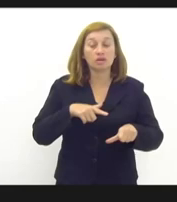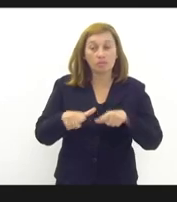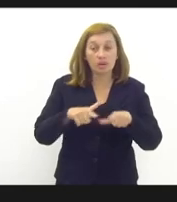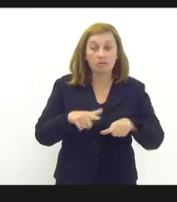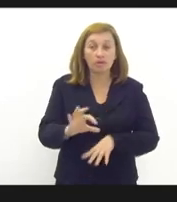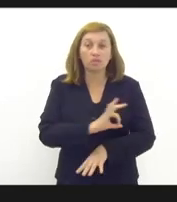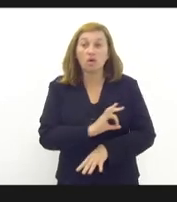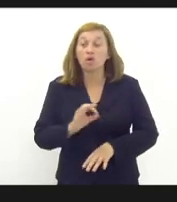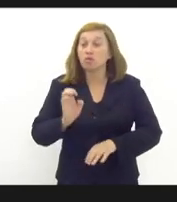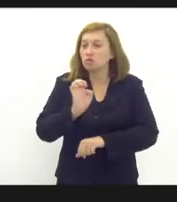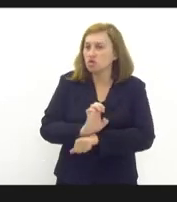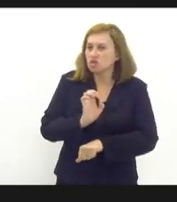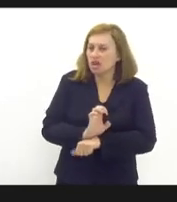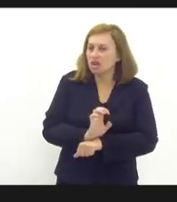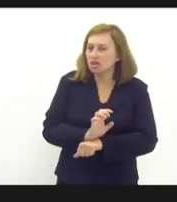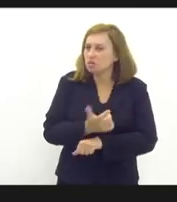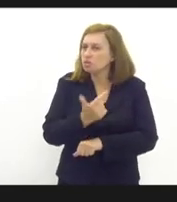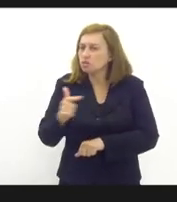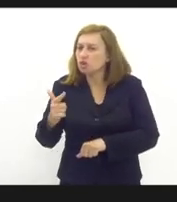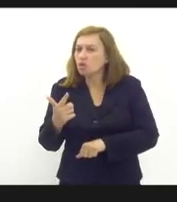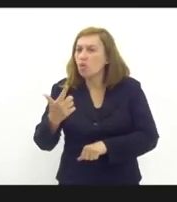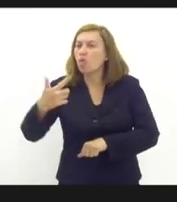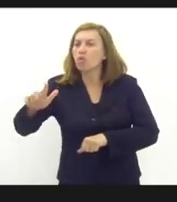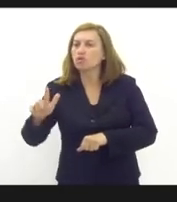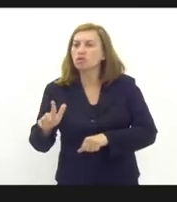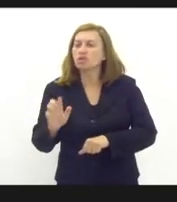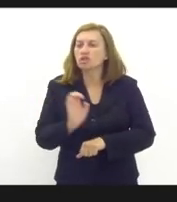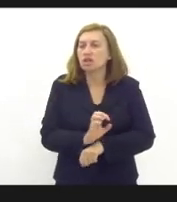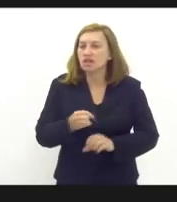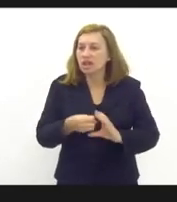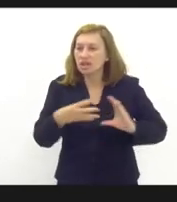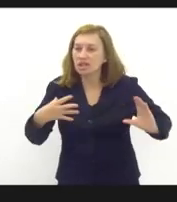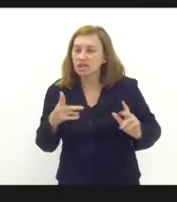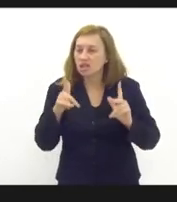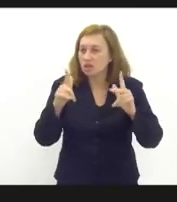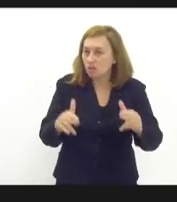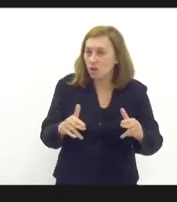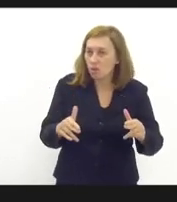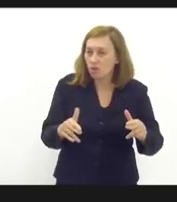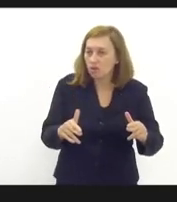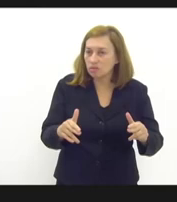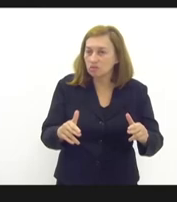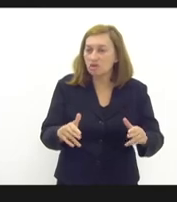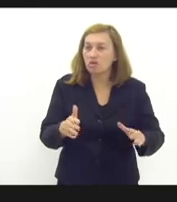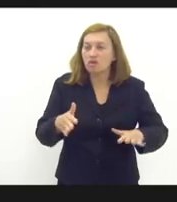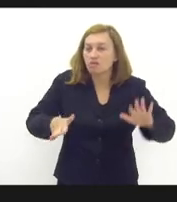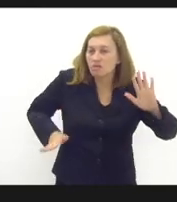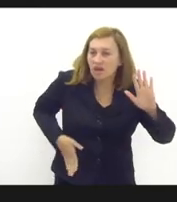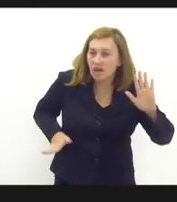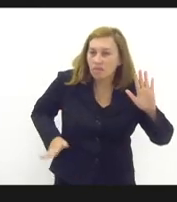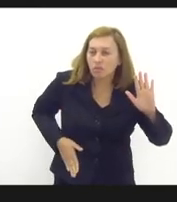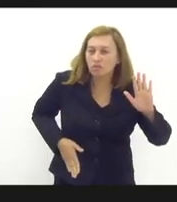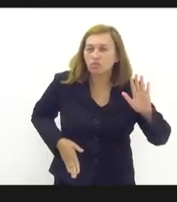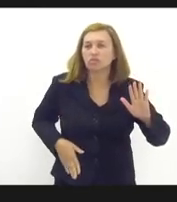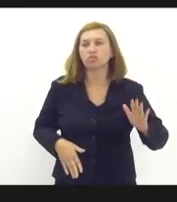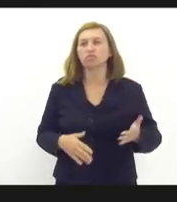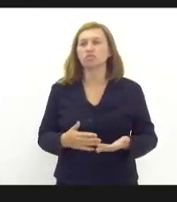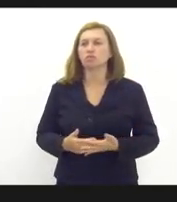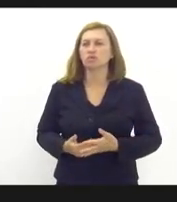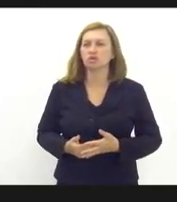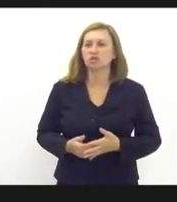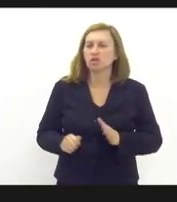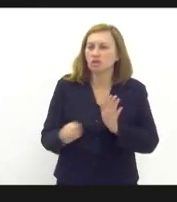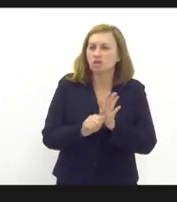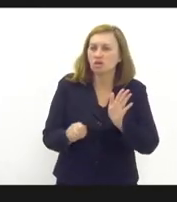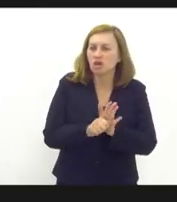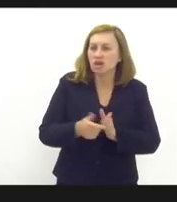estado onde não existe nenhum outro estado com as mesmas características, onde vagabundo, traficante, tem armas